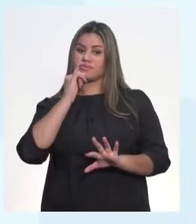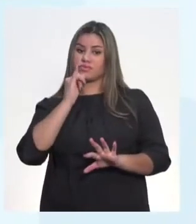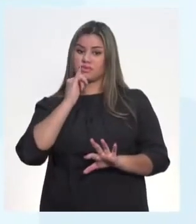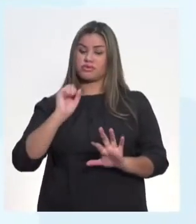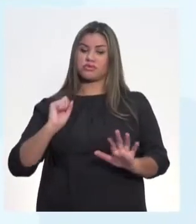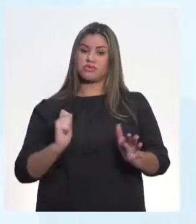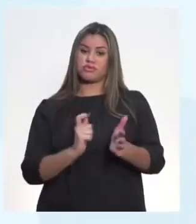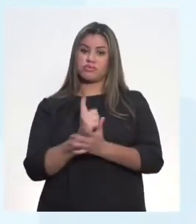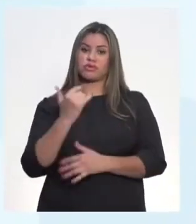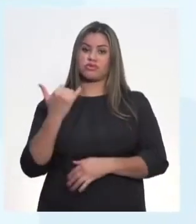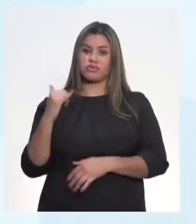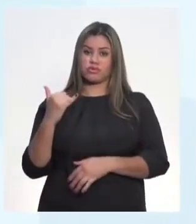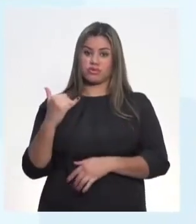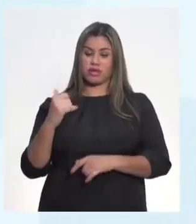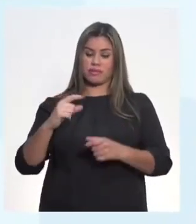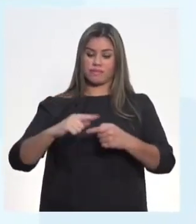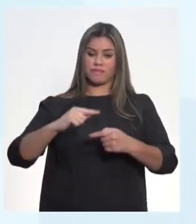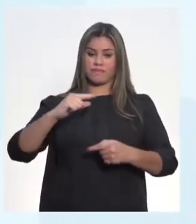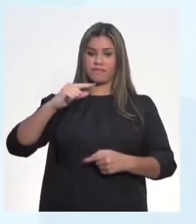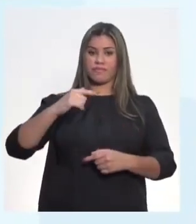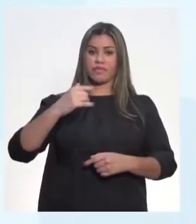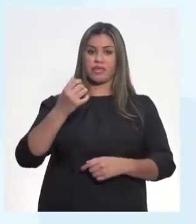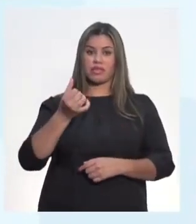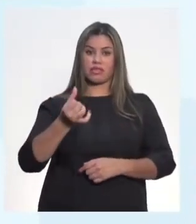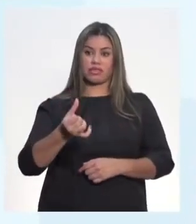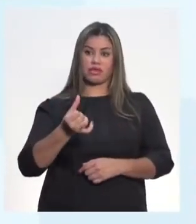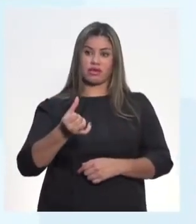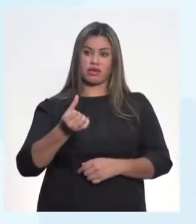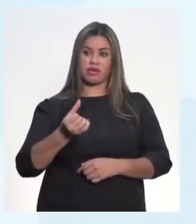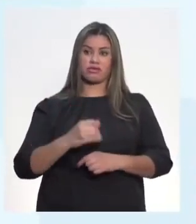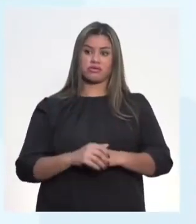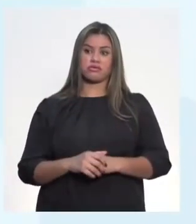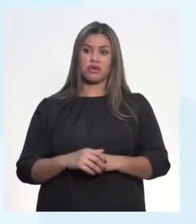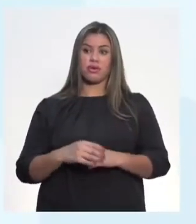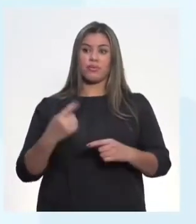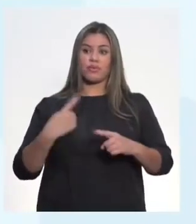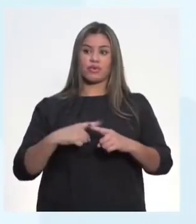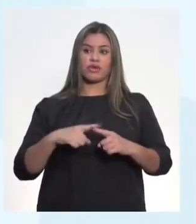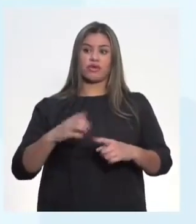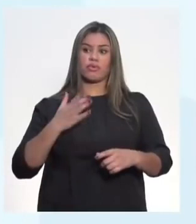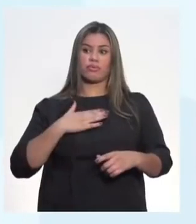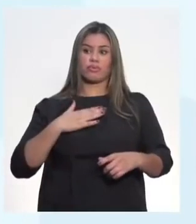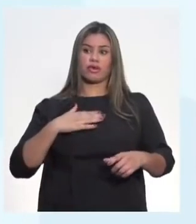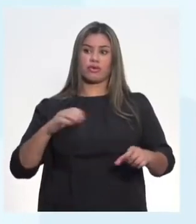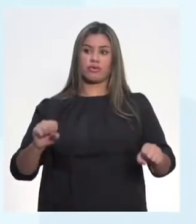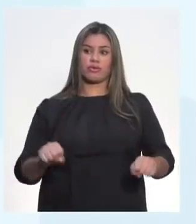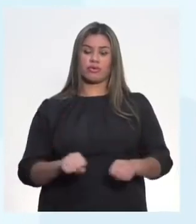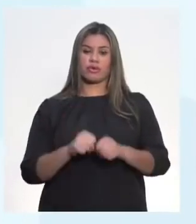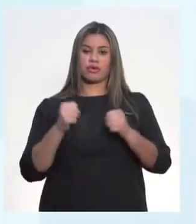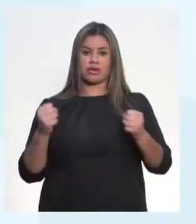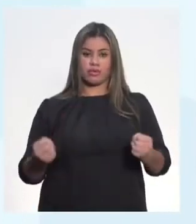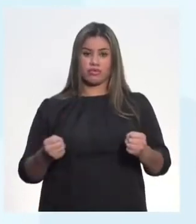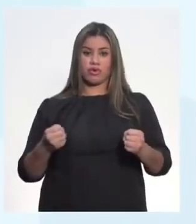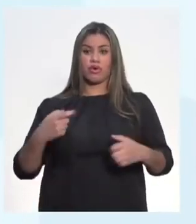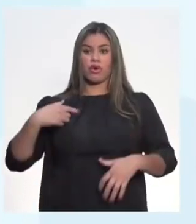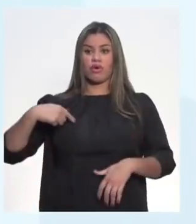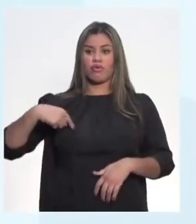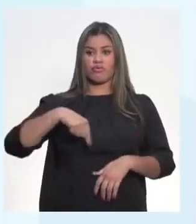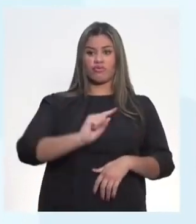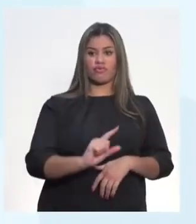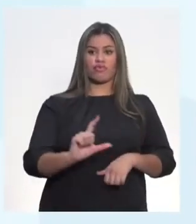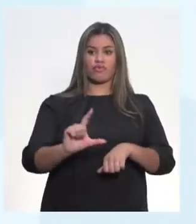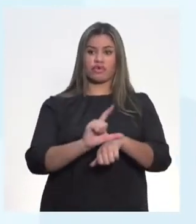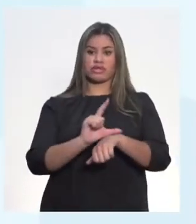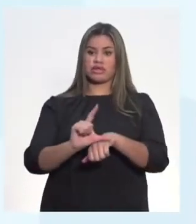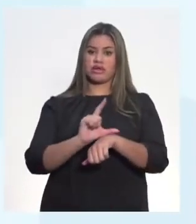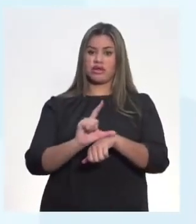6 polegadas, pois o meu quebrou. Ao me dirigir a uma loja, encontrei as seguintes